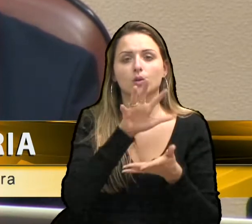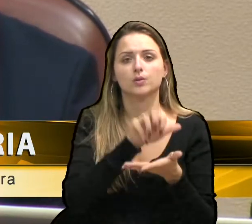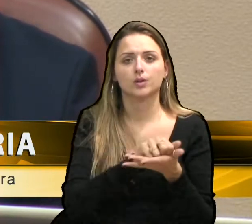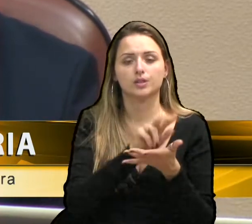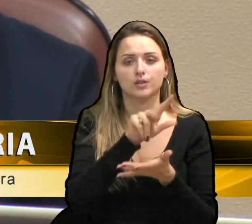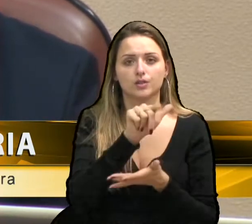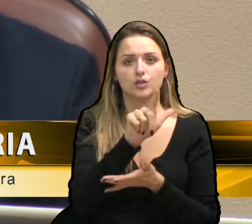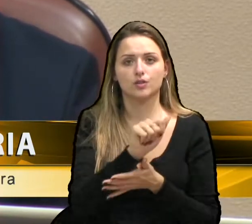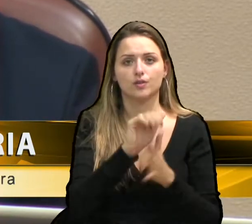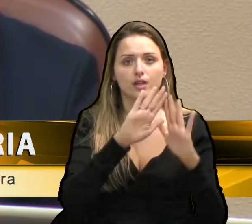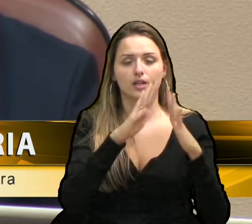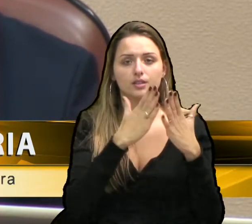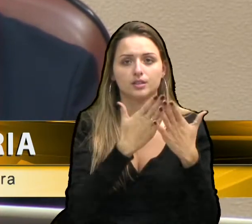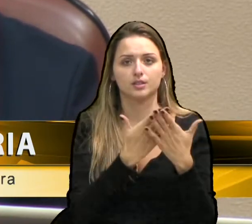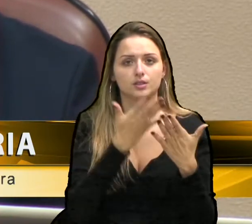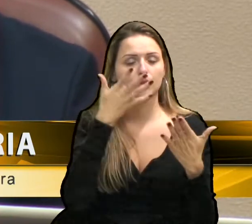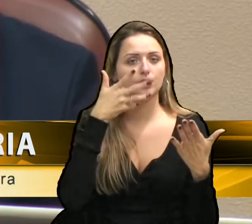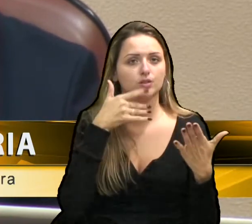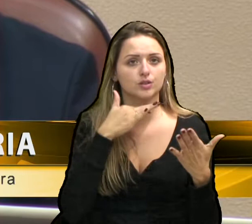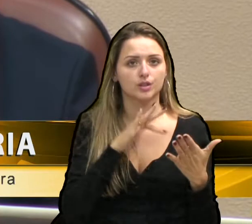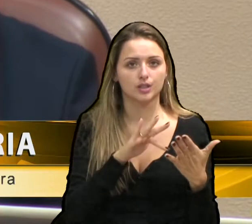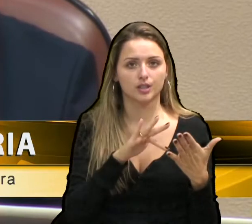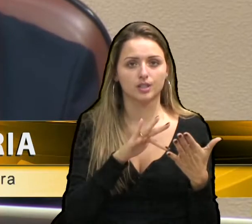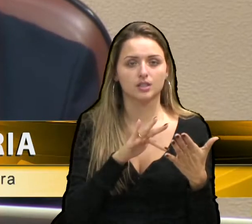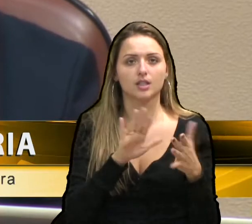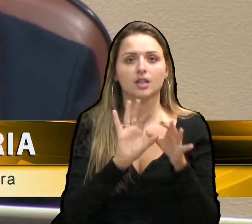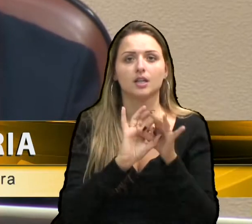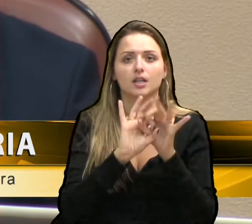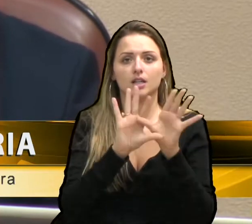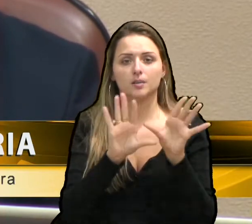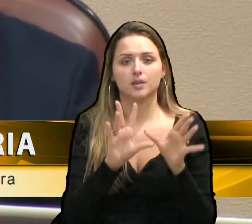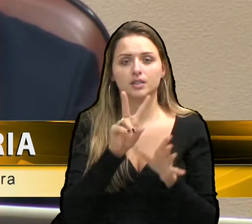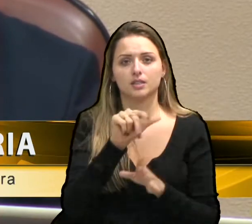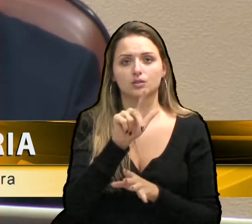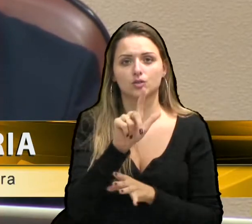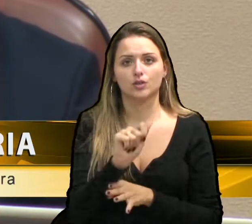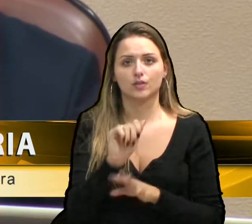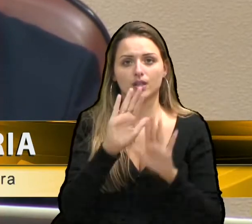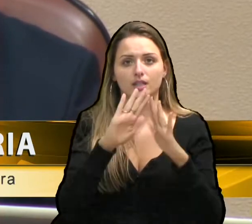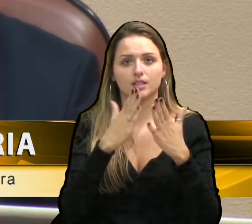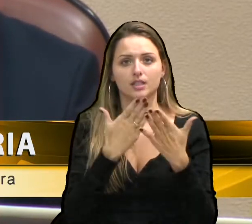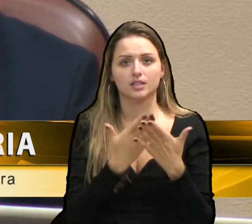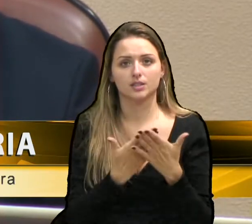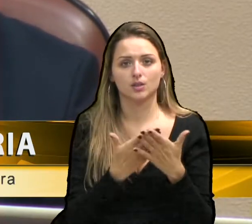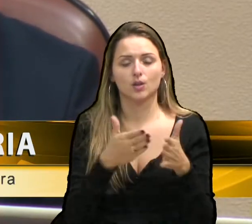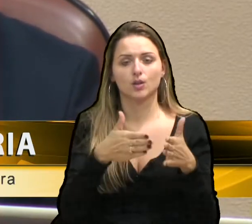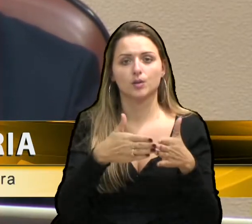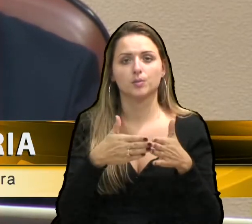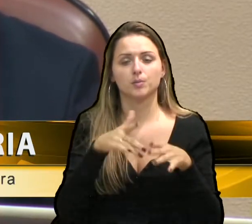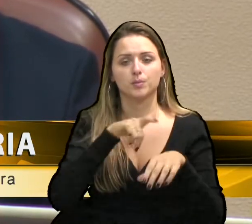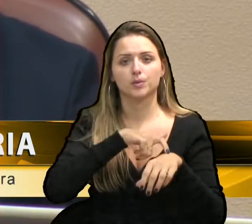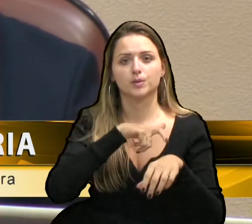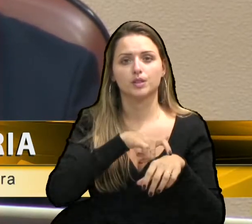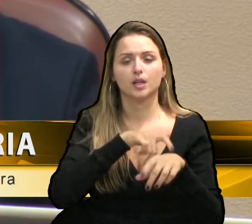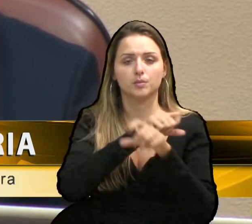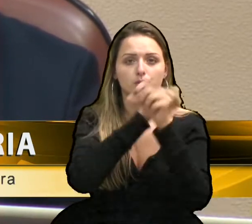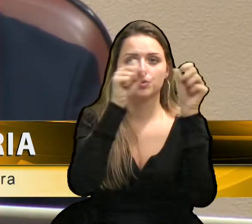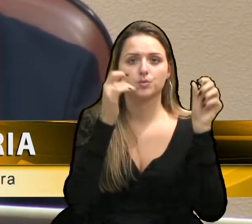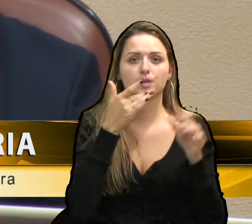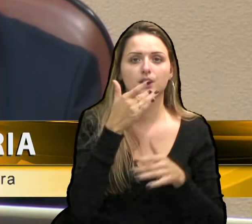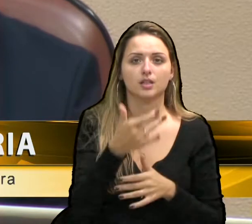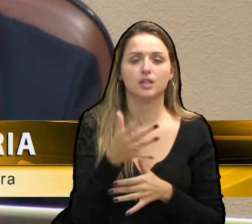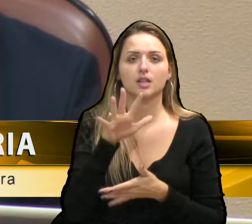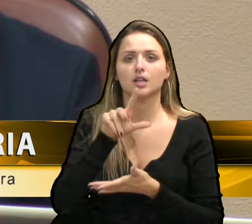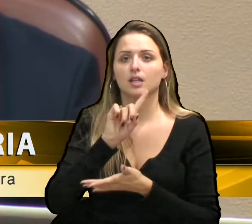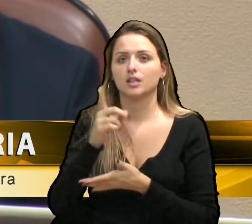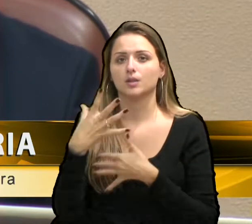vagas em estabelecimentos de educação infantil, disponibilização de vagas da rede escolar por período parcial e impedimento de